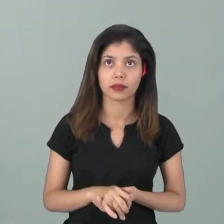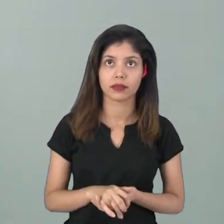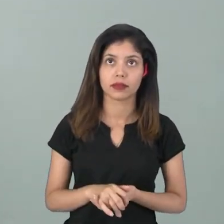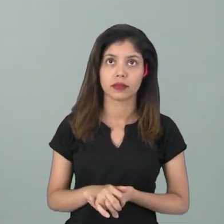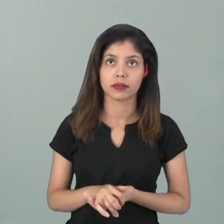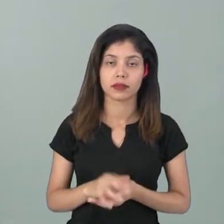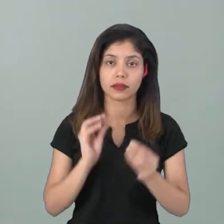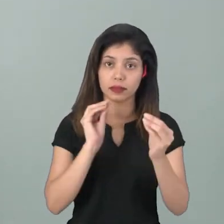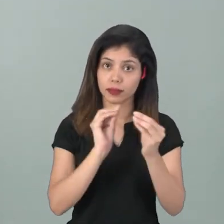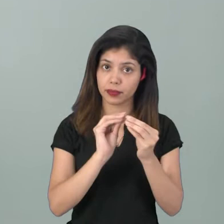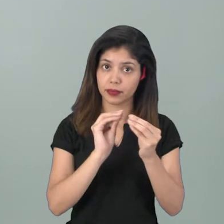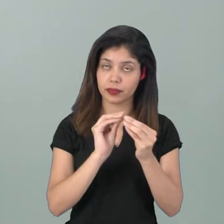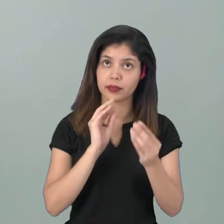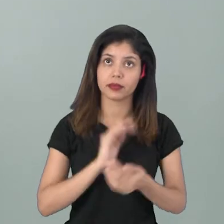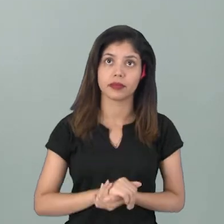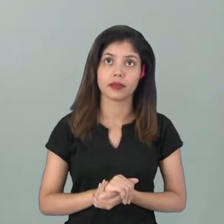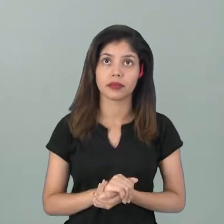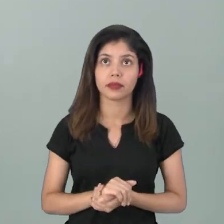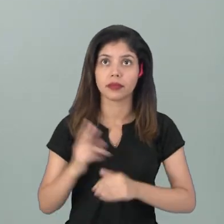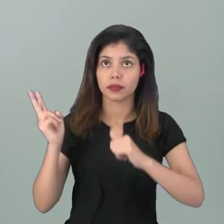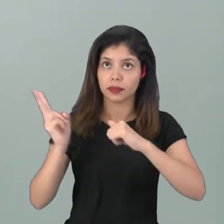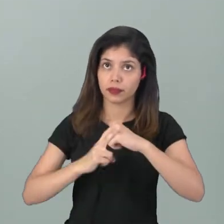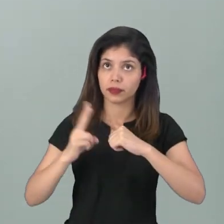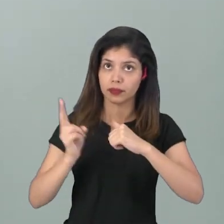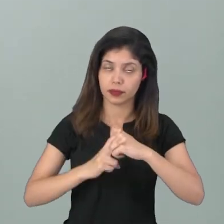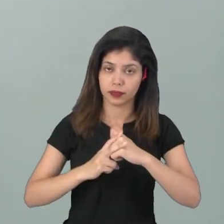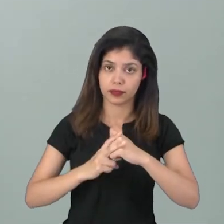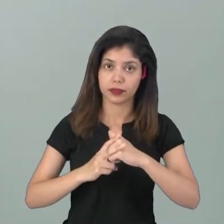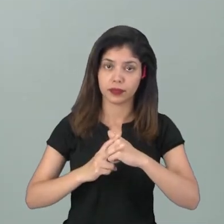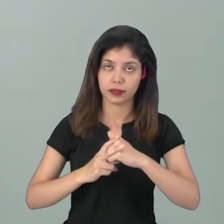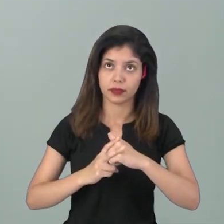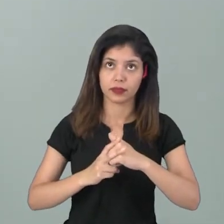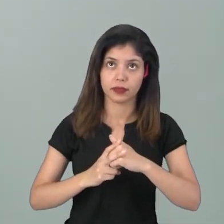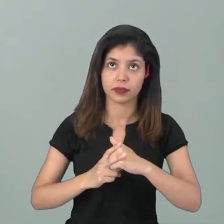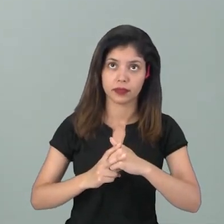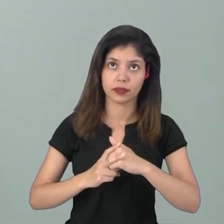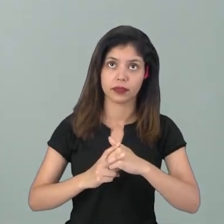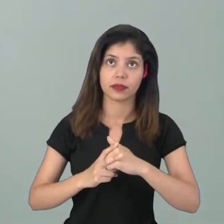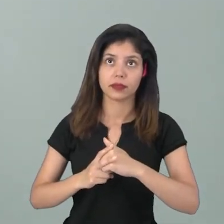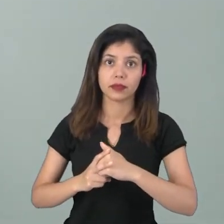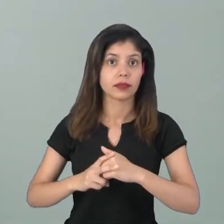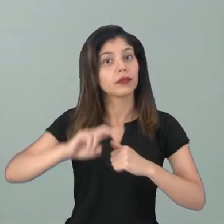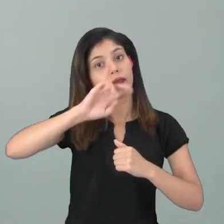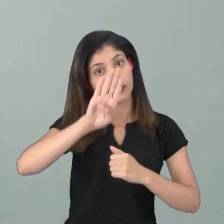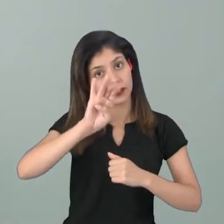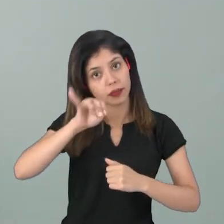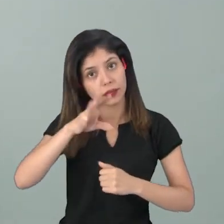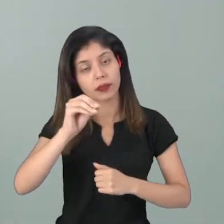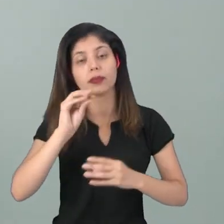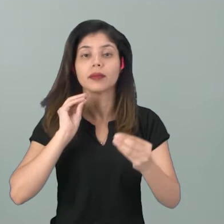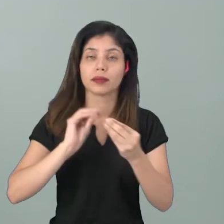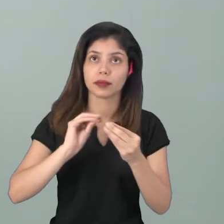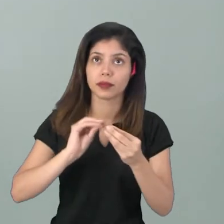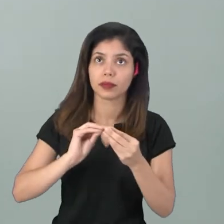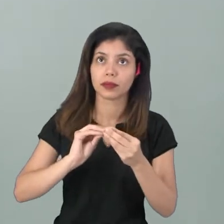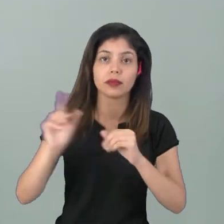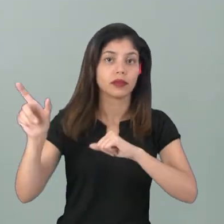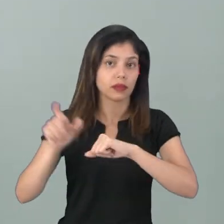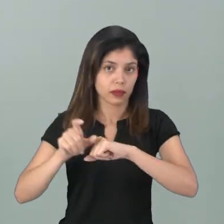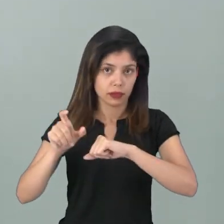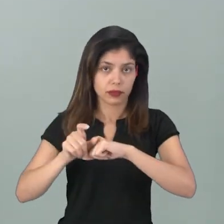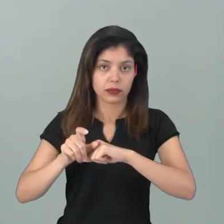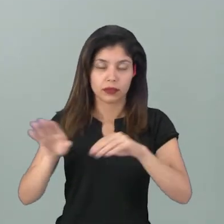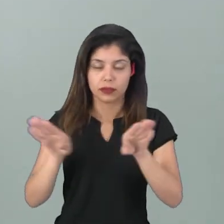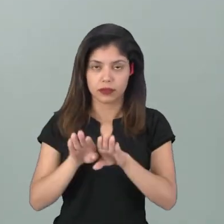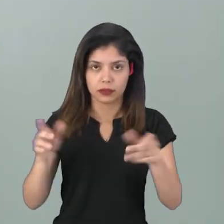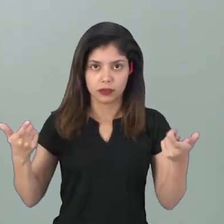outro exemplo é o verbo beijar. E aí acaba abrindo e aparecendo outra palavra, que é o beijo, que é um substantivo. Então, a gente também